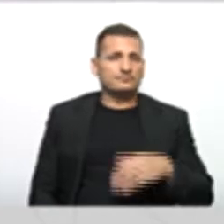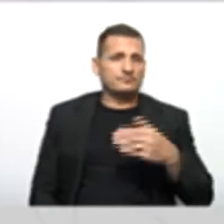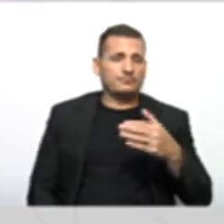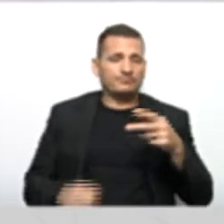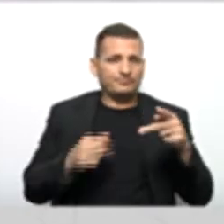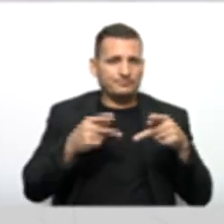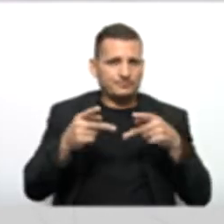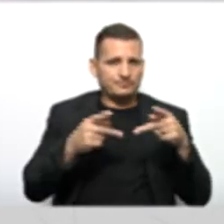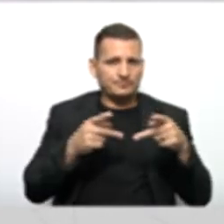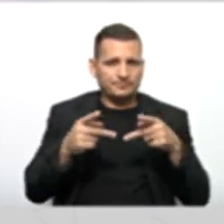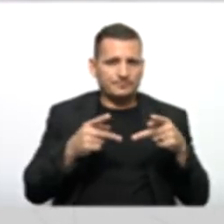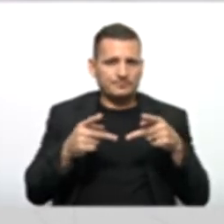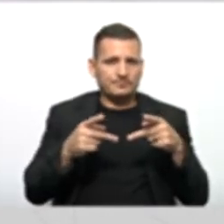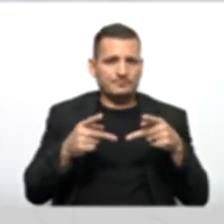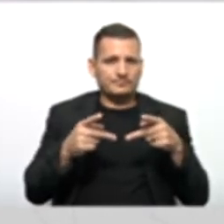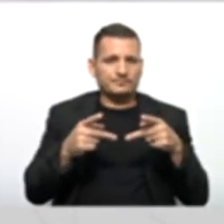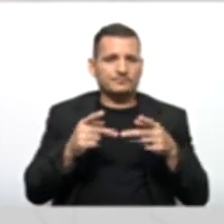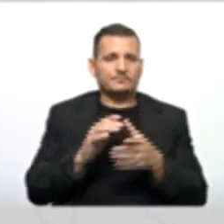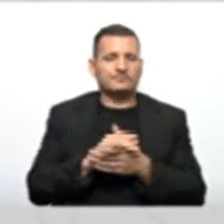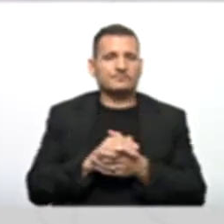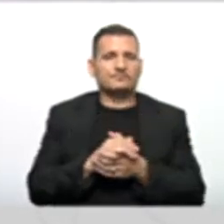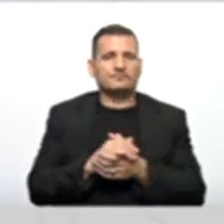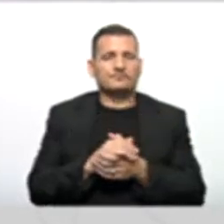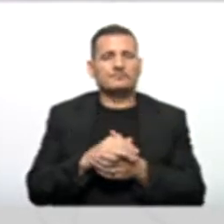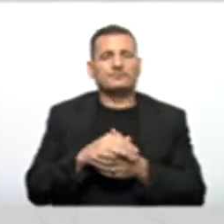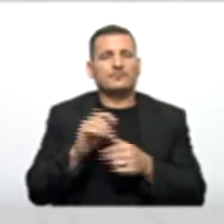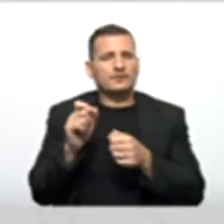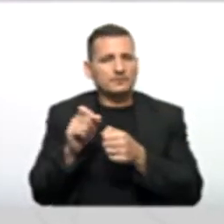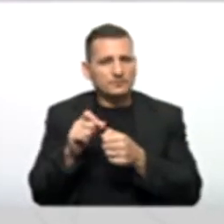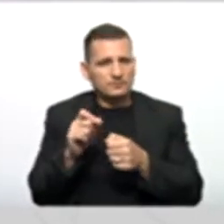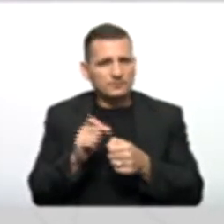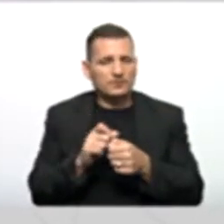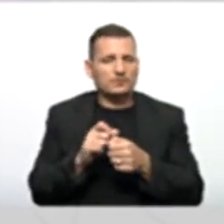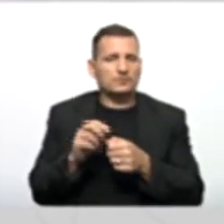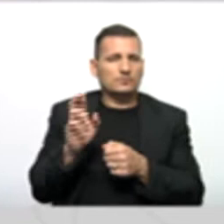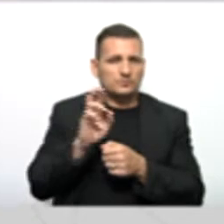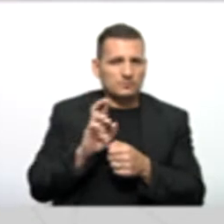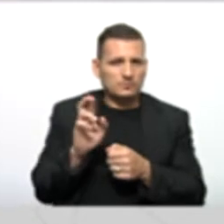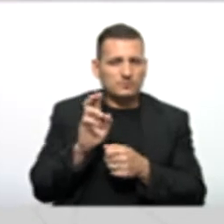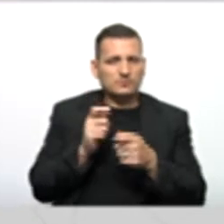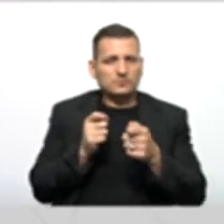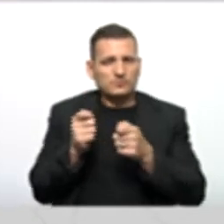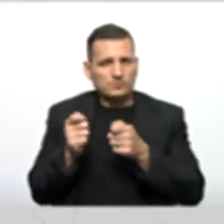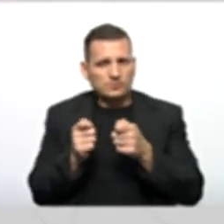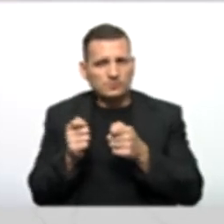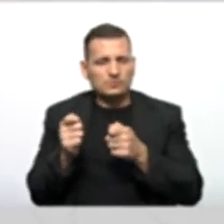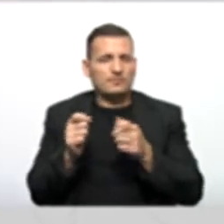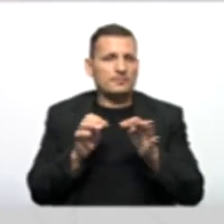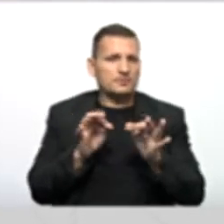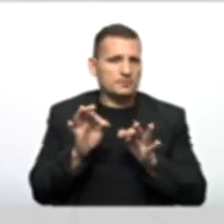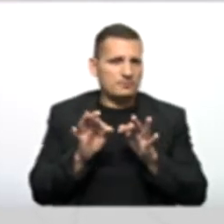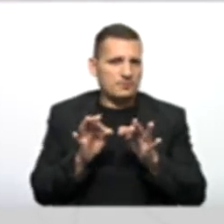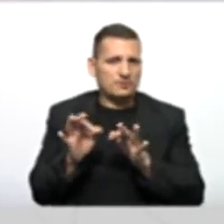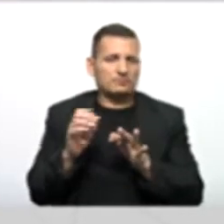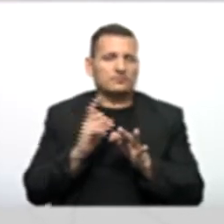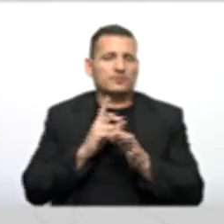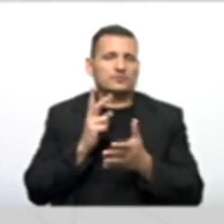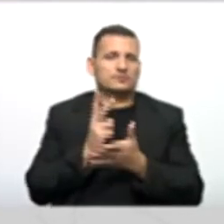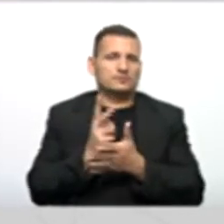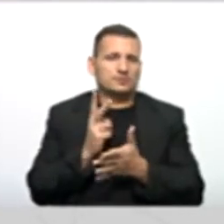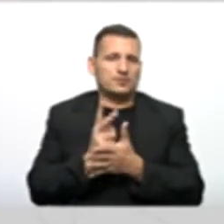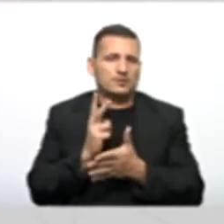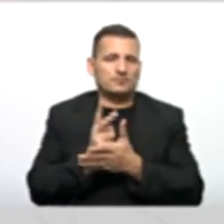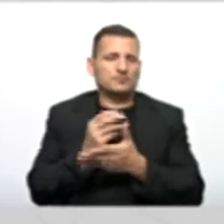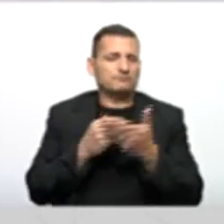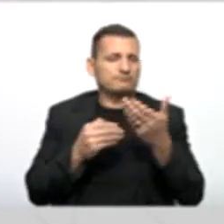projeto, como a gente viu lá que execução, monitoramento, controle e planejamento está sempre em comunicação, a gente